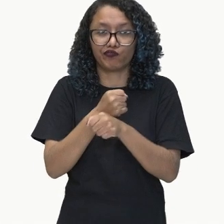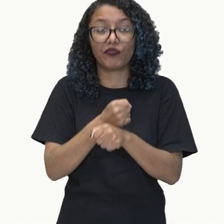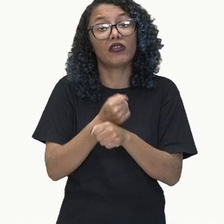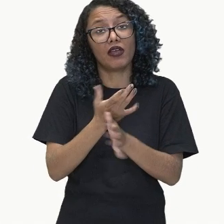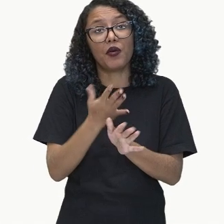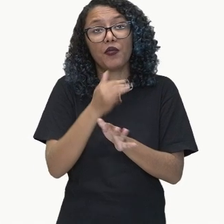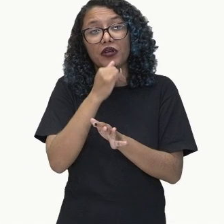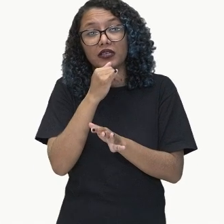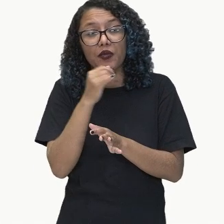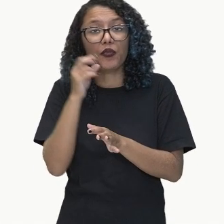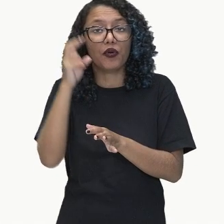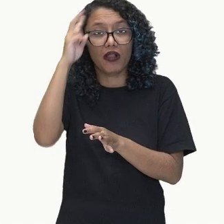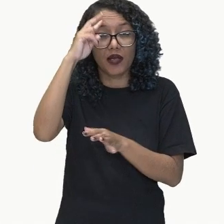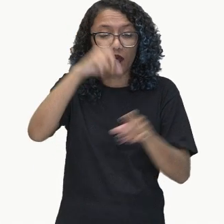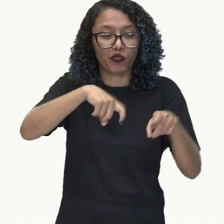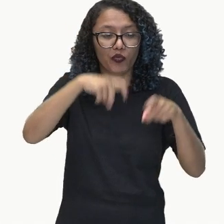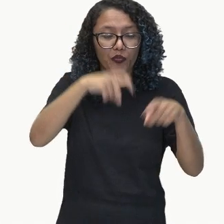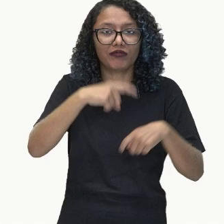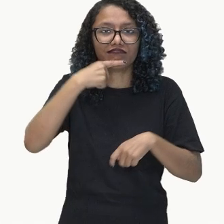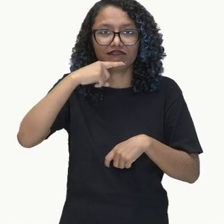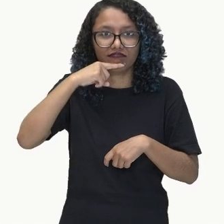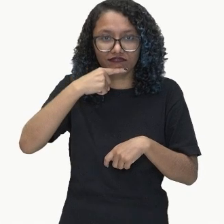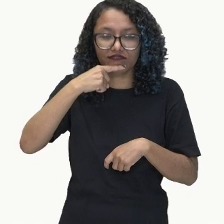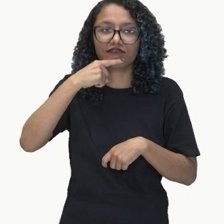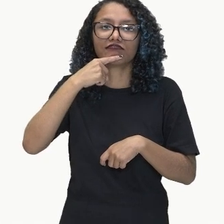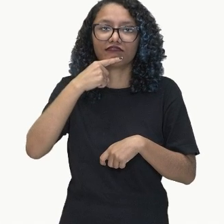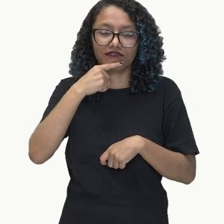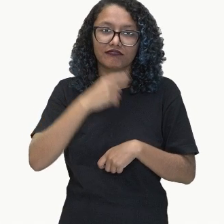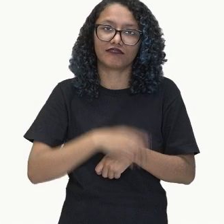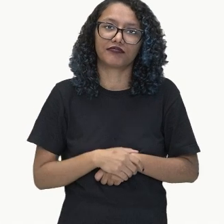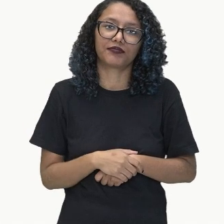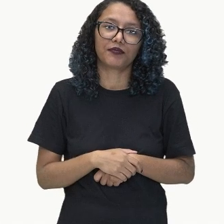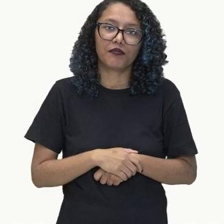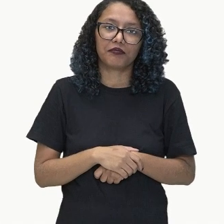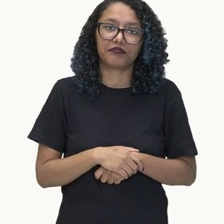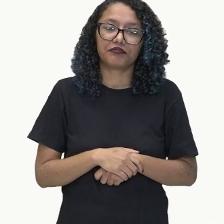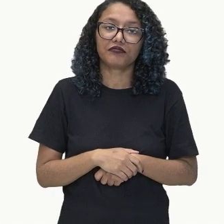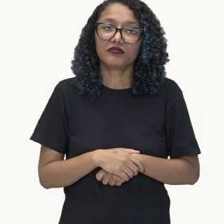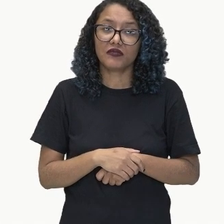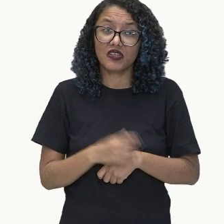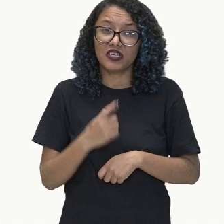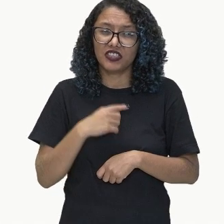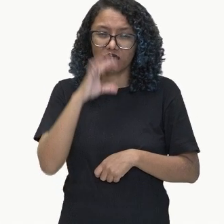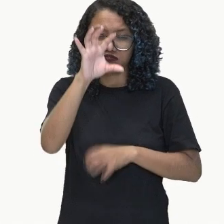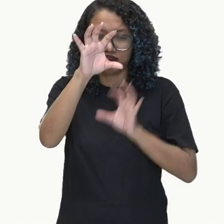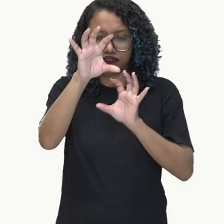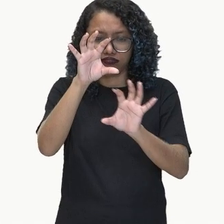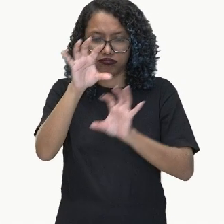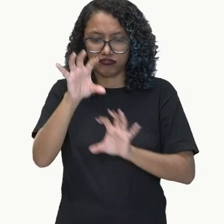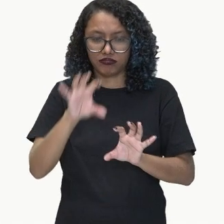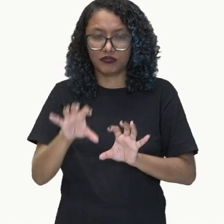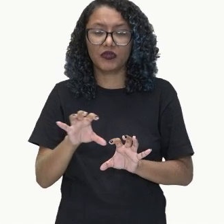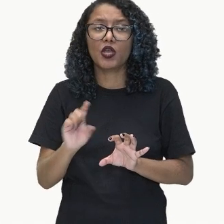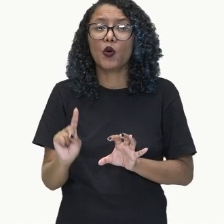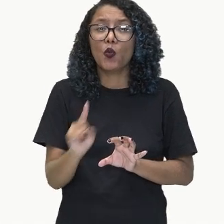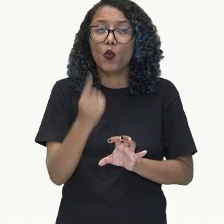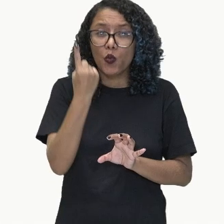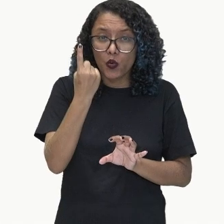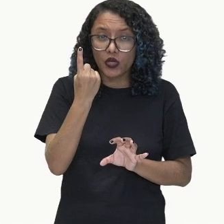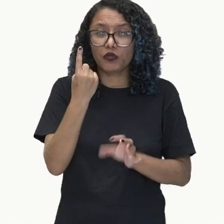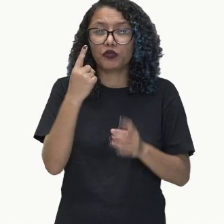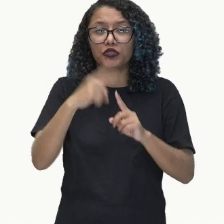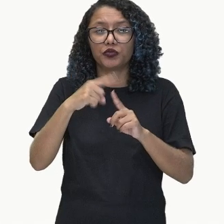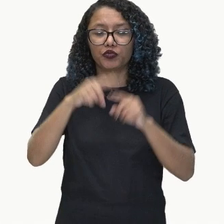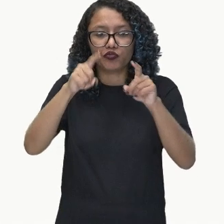cana-de-açúcar, né? As capitanias hereditárias, grandes terras, onde apenas um único cultivo era colocado